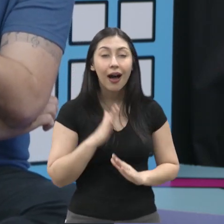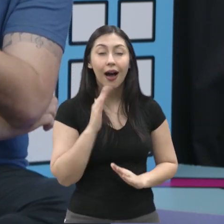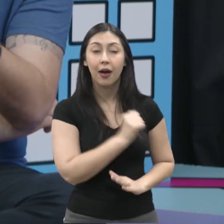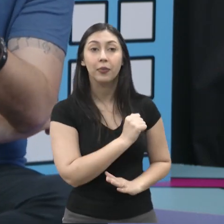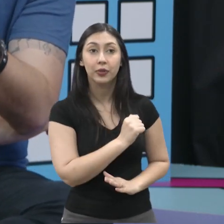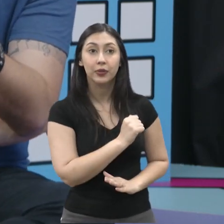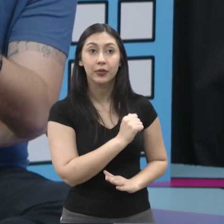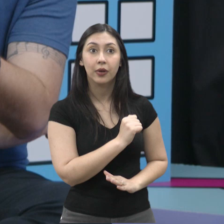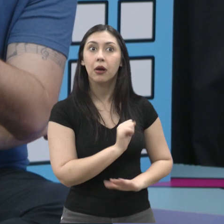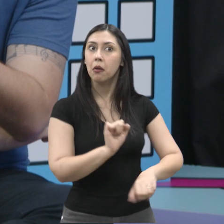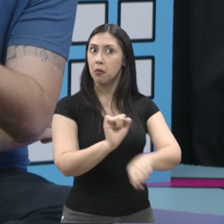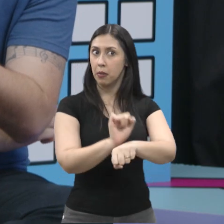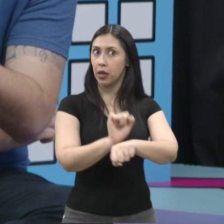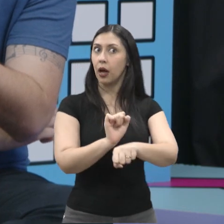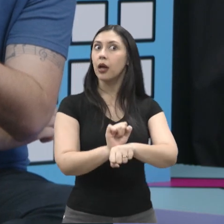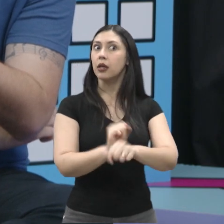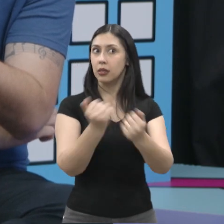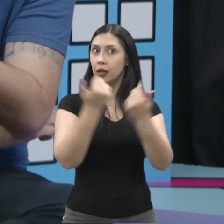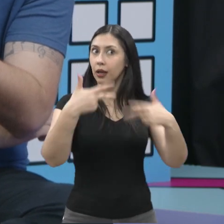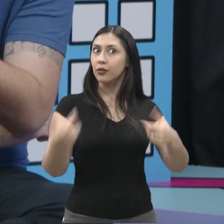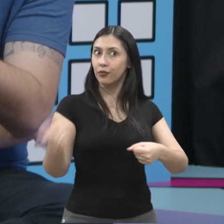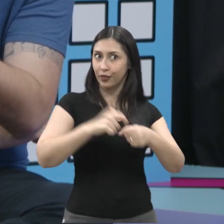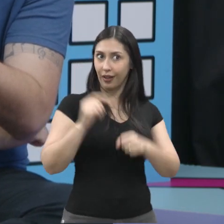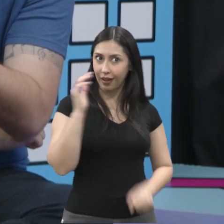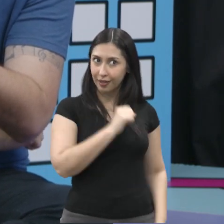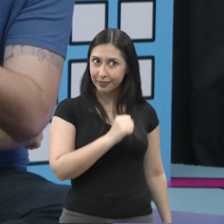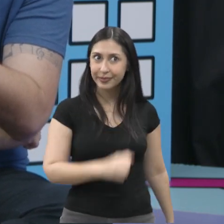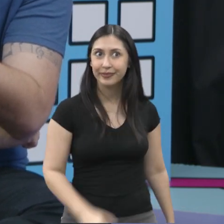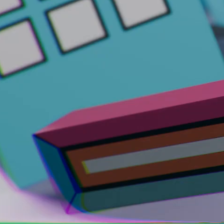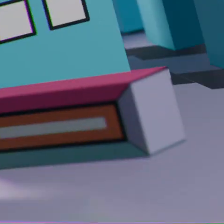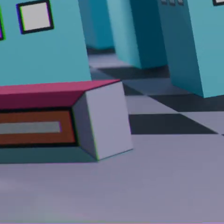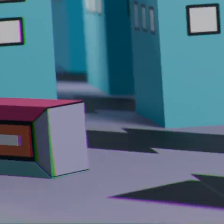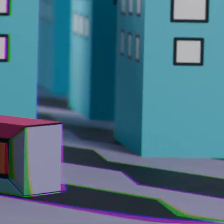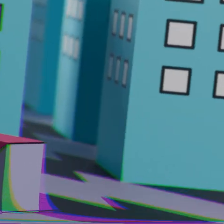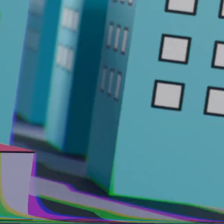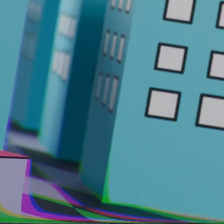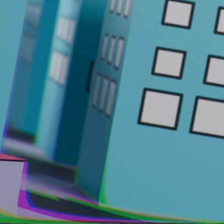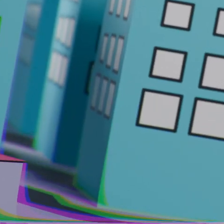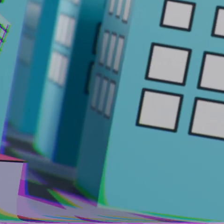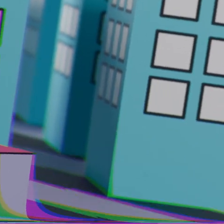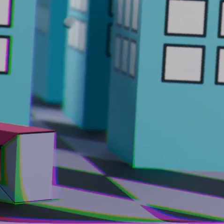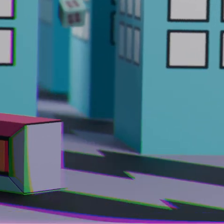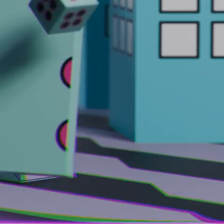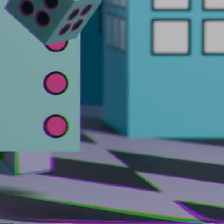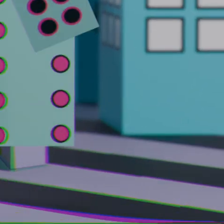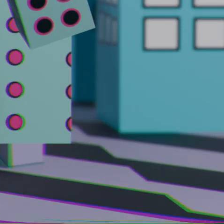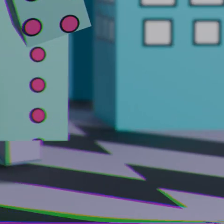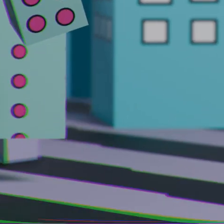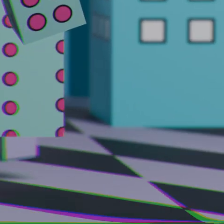rapidinho primeiro. Só que você não sai daí porque eu Tá Ligado volta já já. Até já.